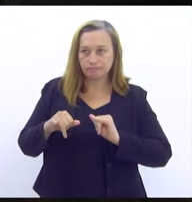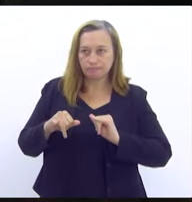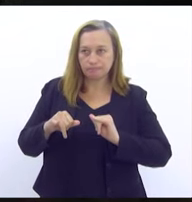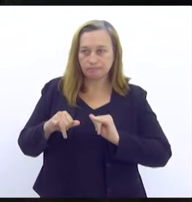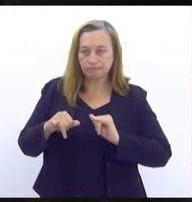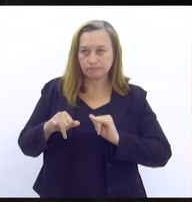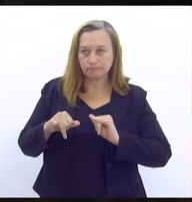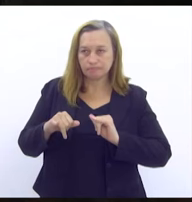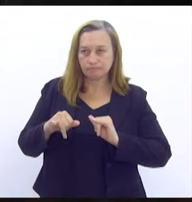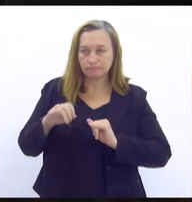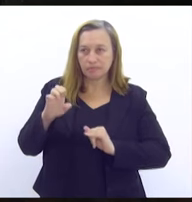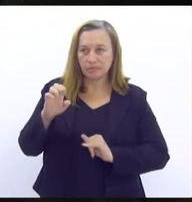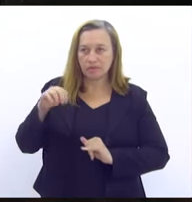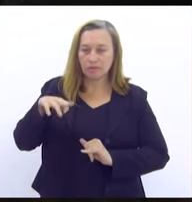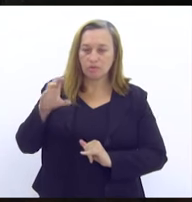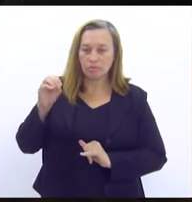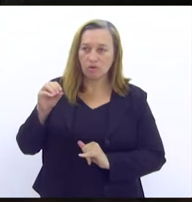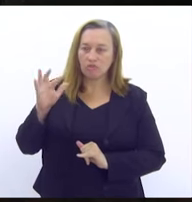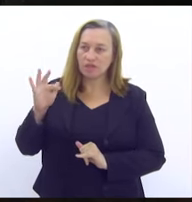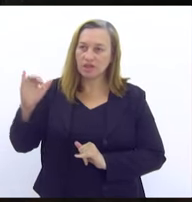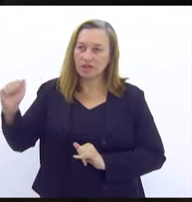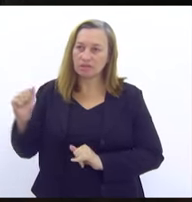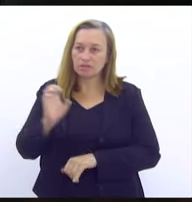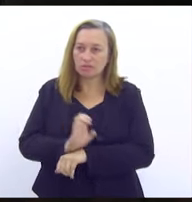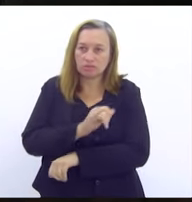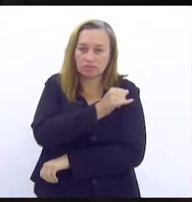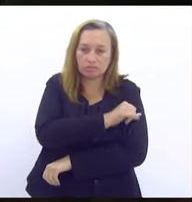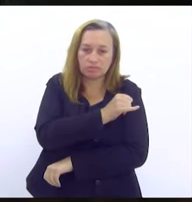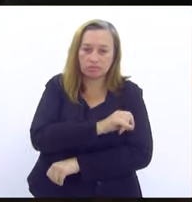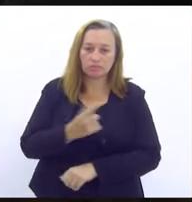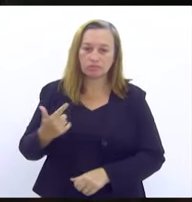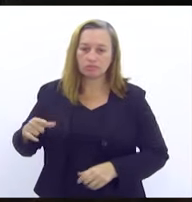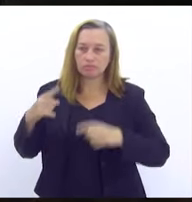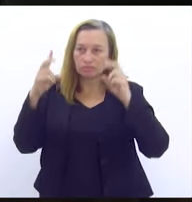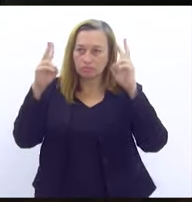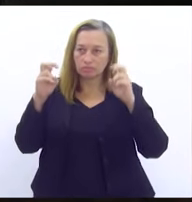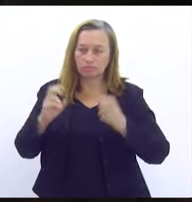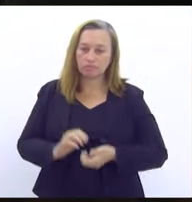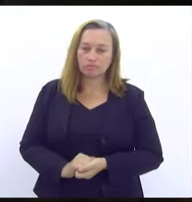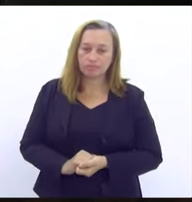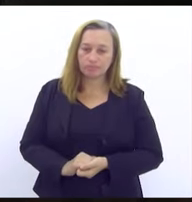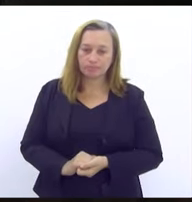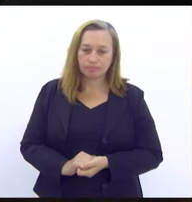a hemofilia no âmbito do Estado do Rio de Janeiro e da outras providências.